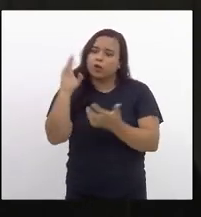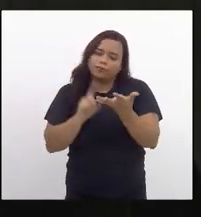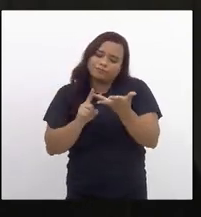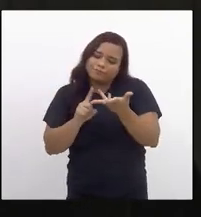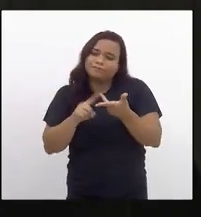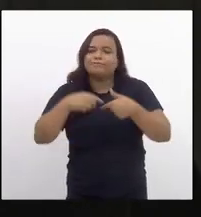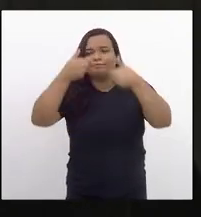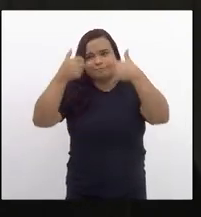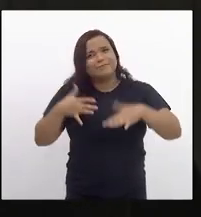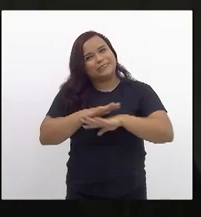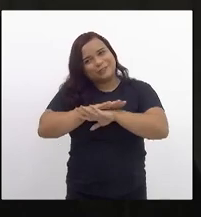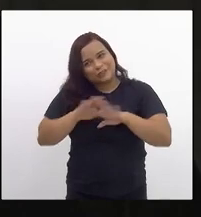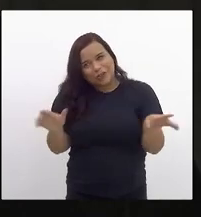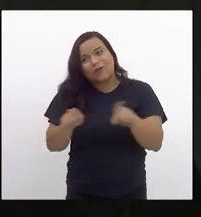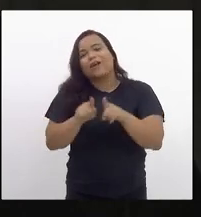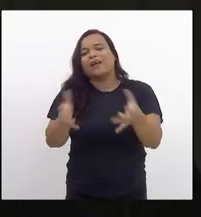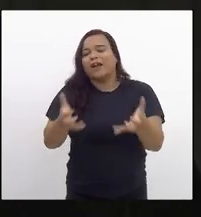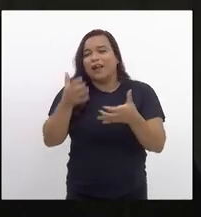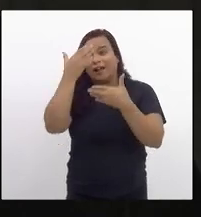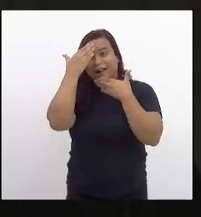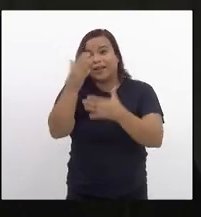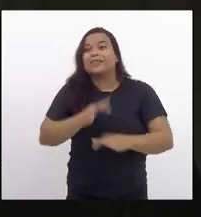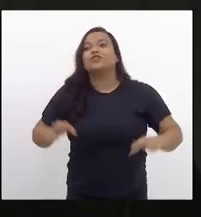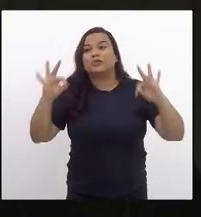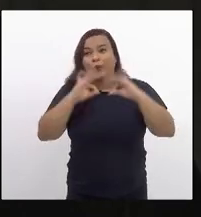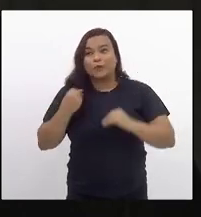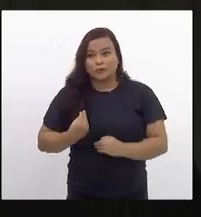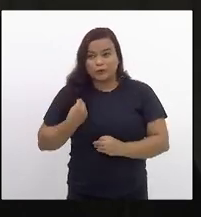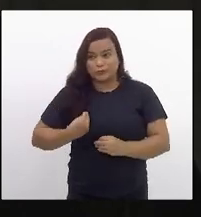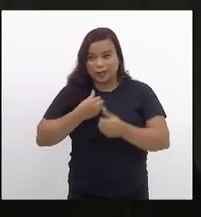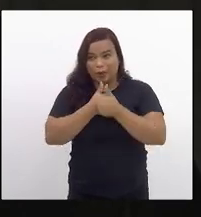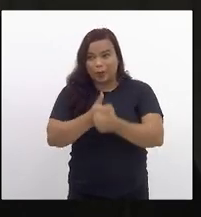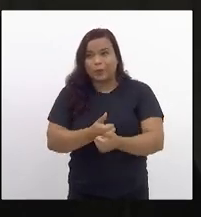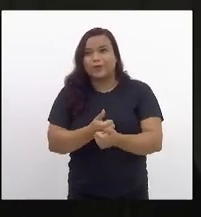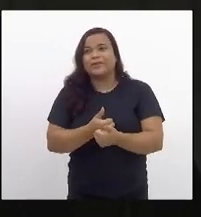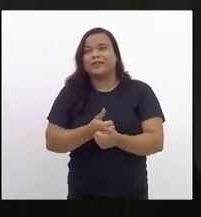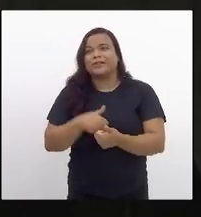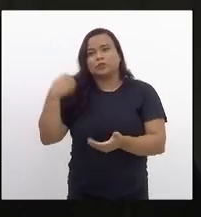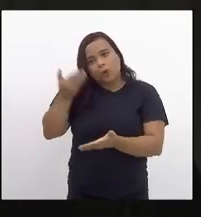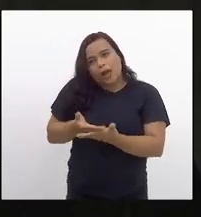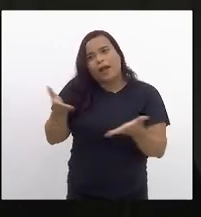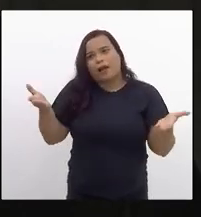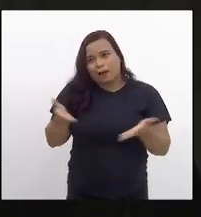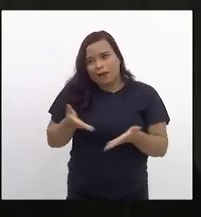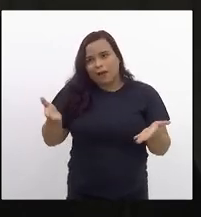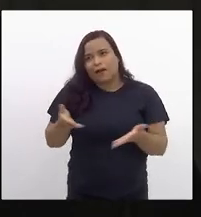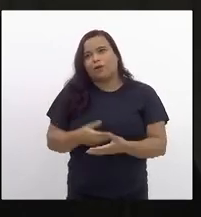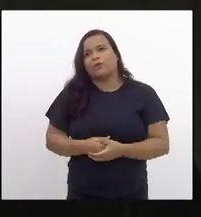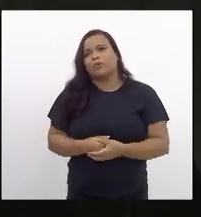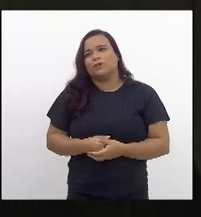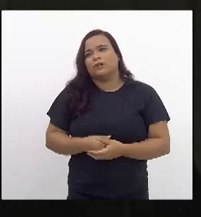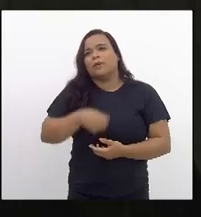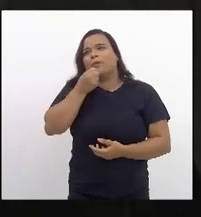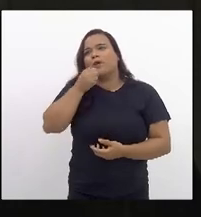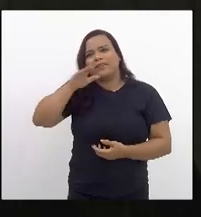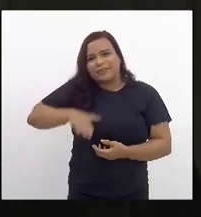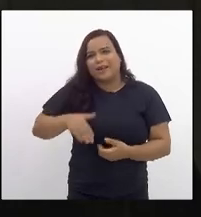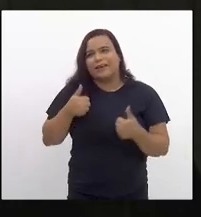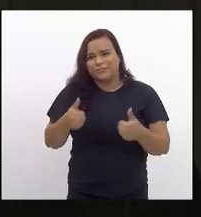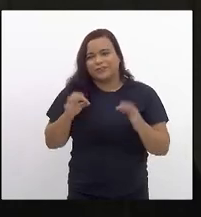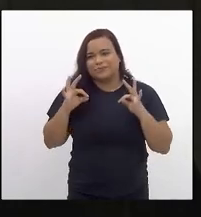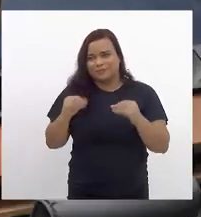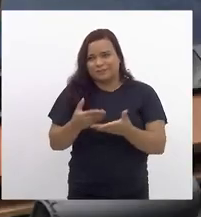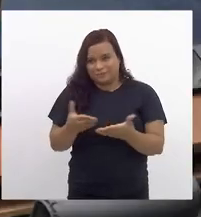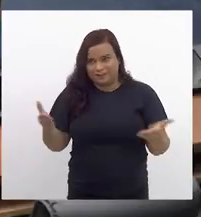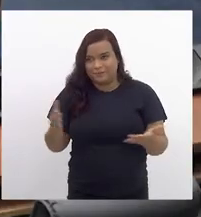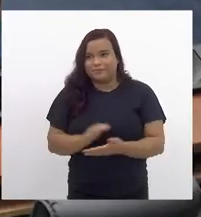palavras agradecendo a todos que estiveram nos acompanhando até o presente momento uma boa tarde